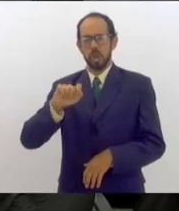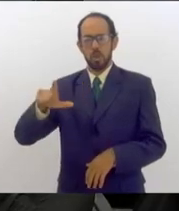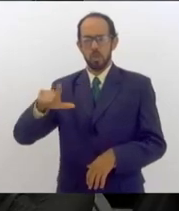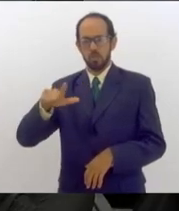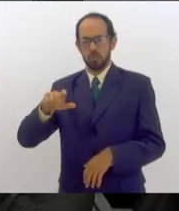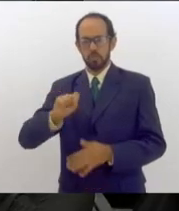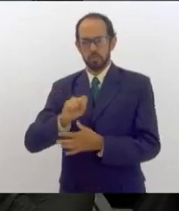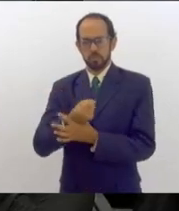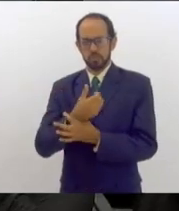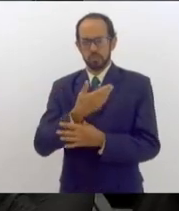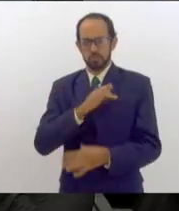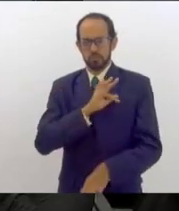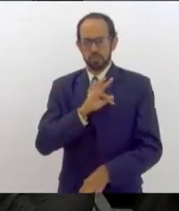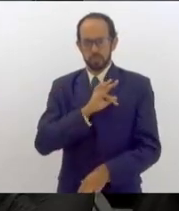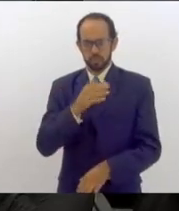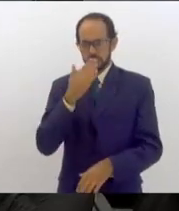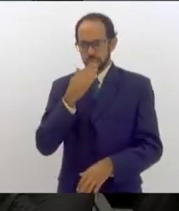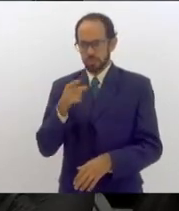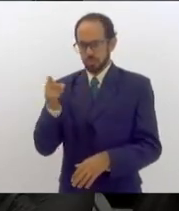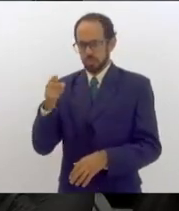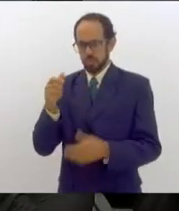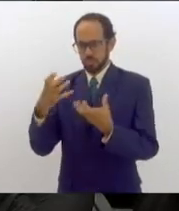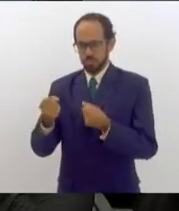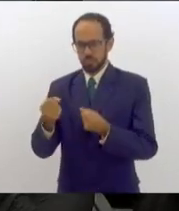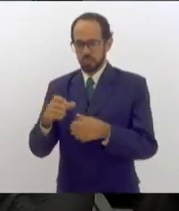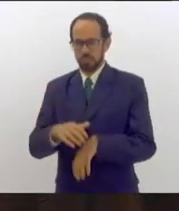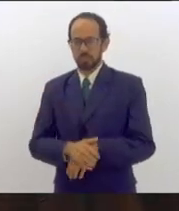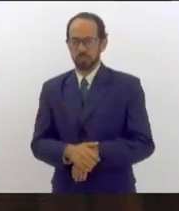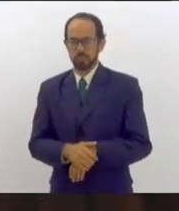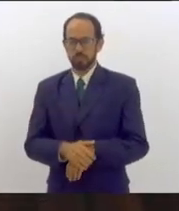pedir indeferimento de uma excelência Muito obrigado presidente